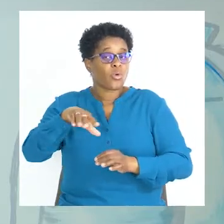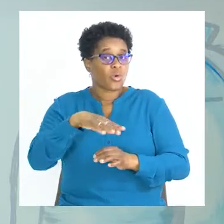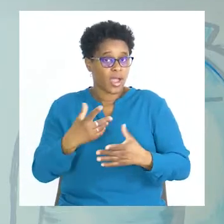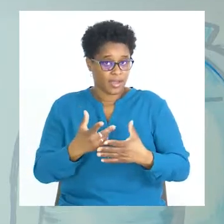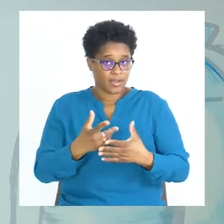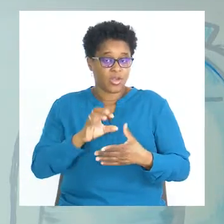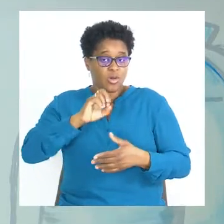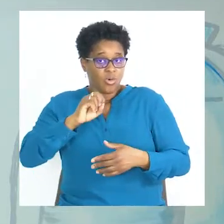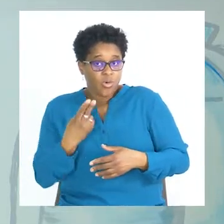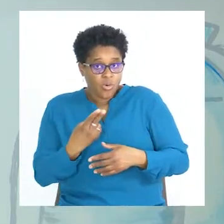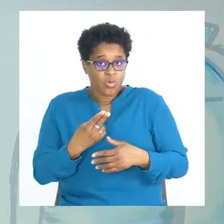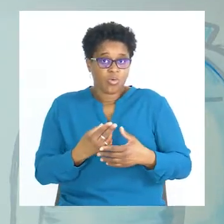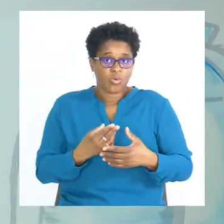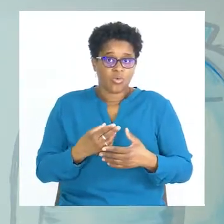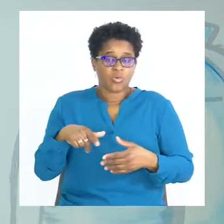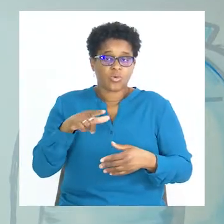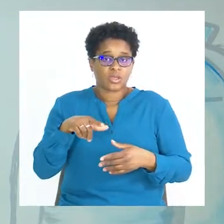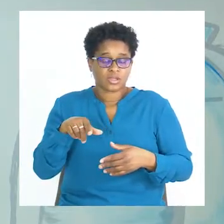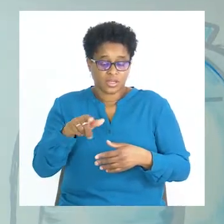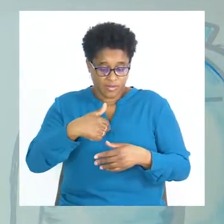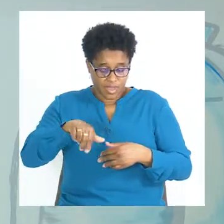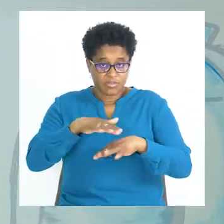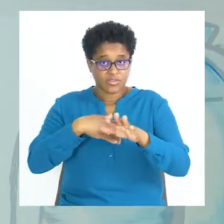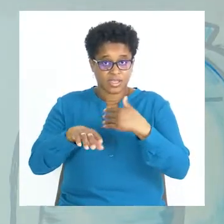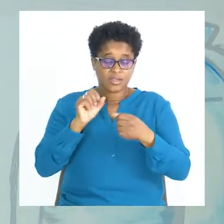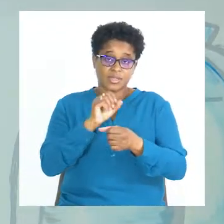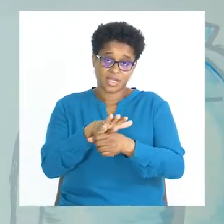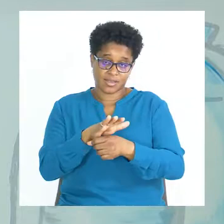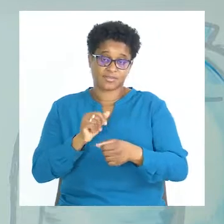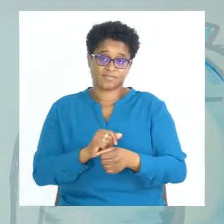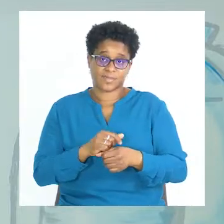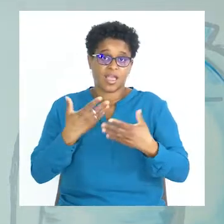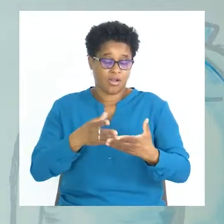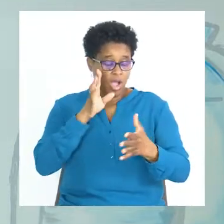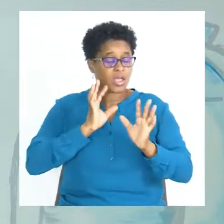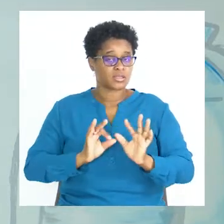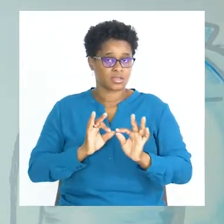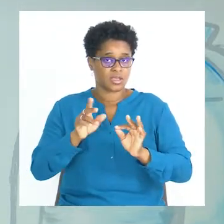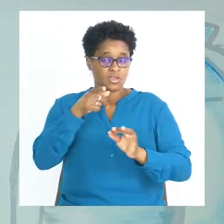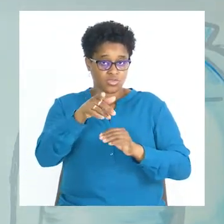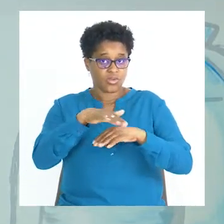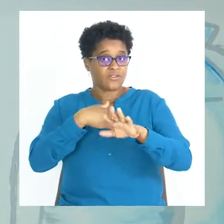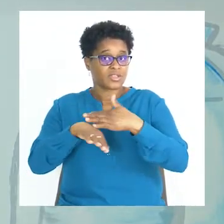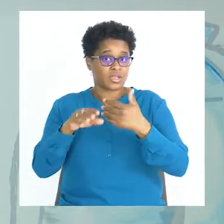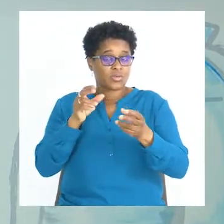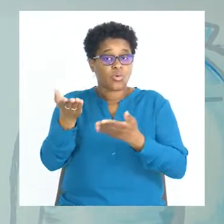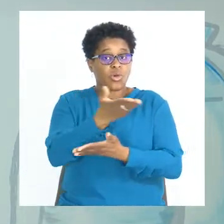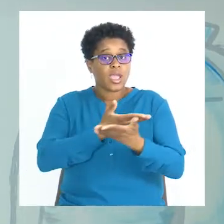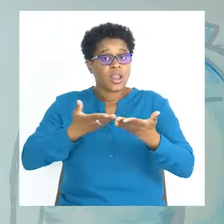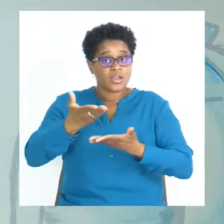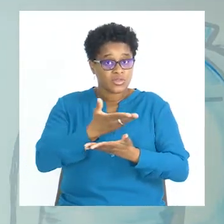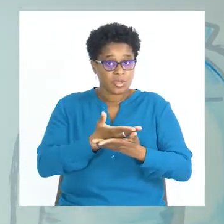lugar ou então onde nós estamos produzindo essa mensagem. Agora sim, vamos fazer o